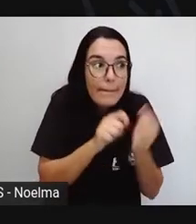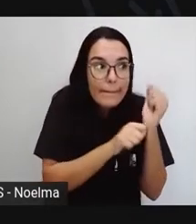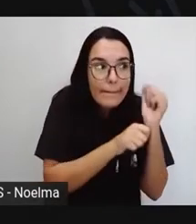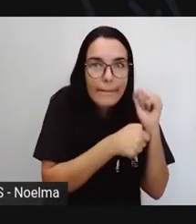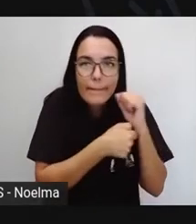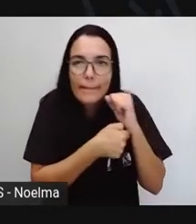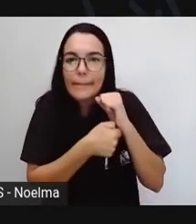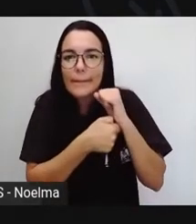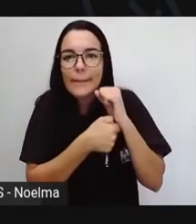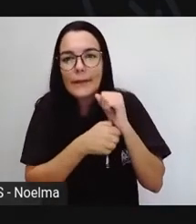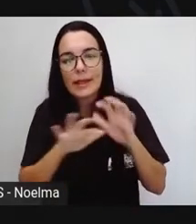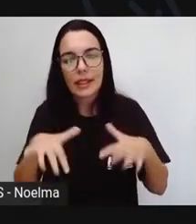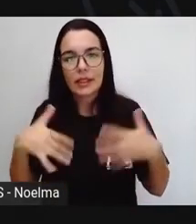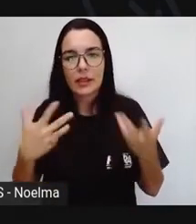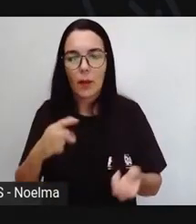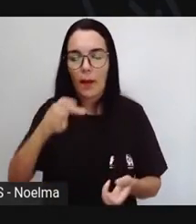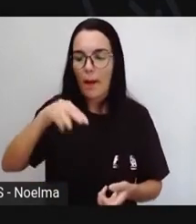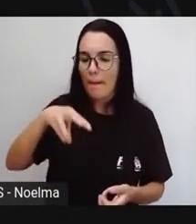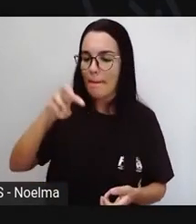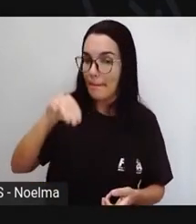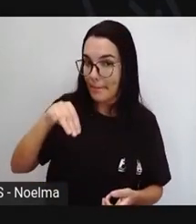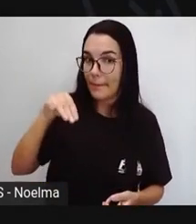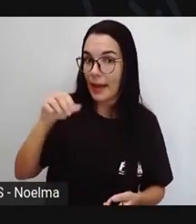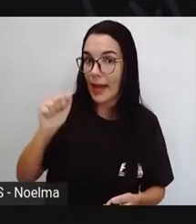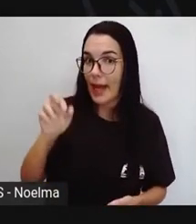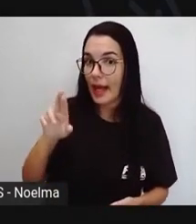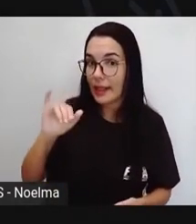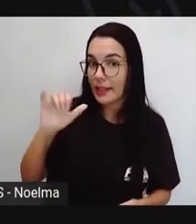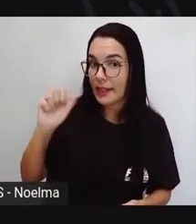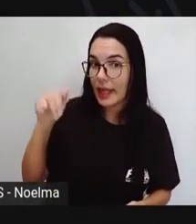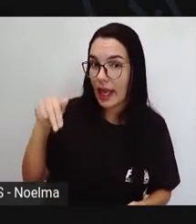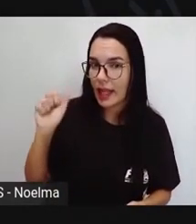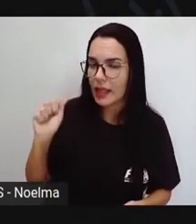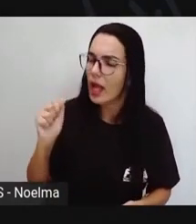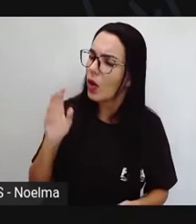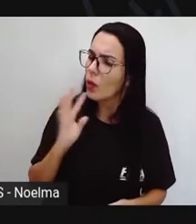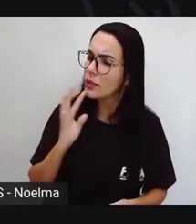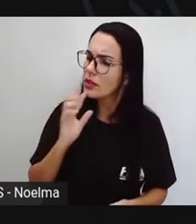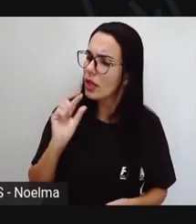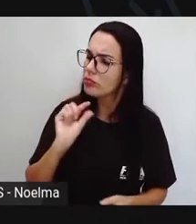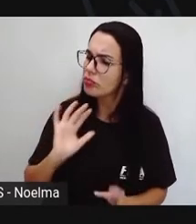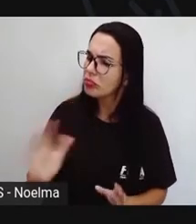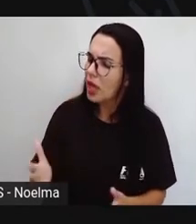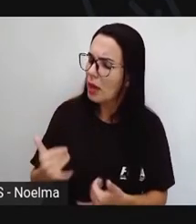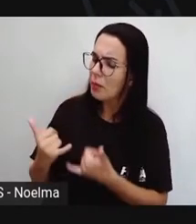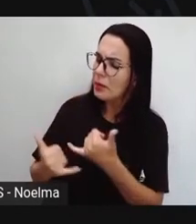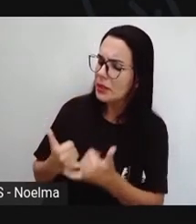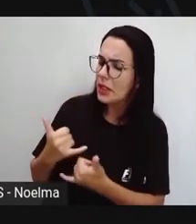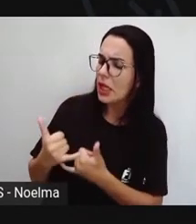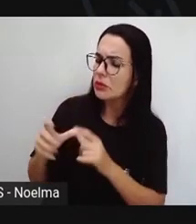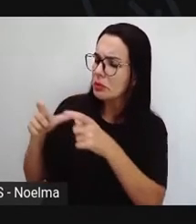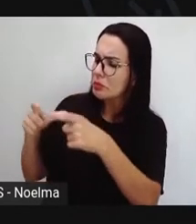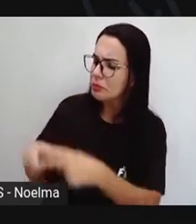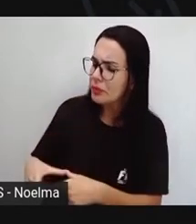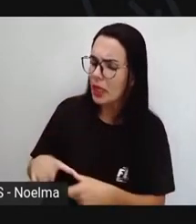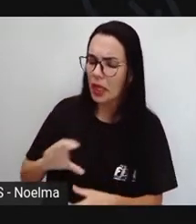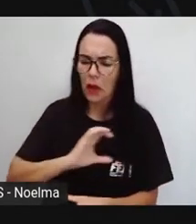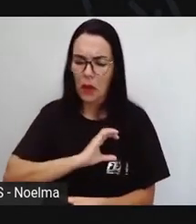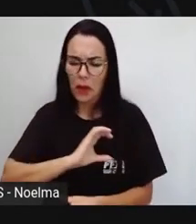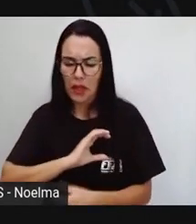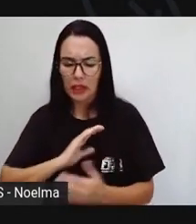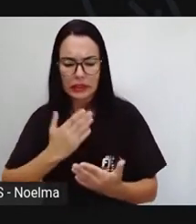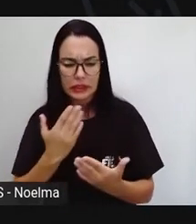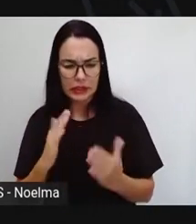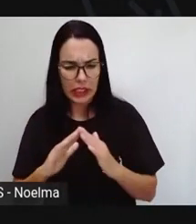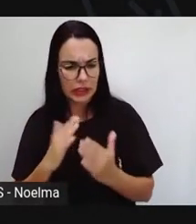Mariana conhecia um pedacinho dela. Já tinha brincado ali com as amigas da escola muitas vezes,